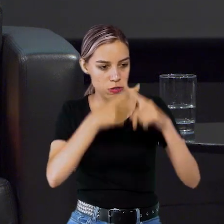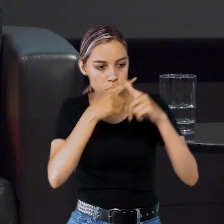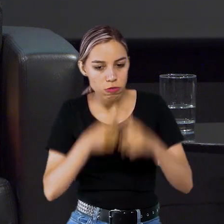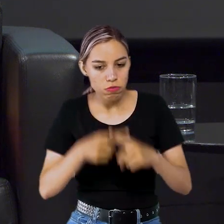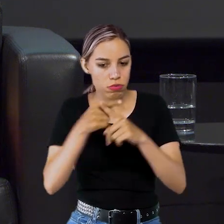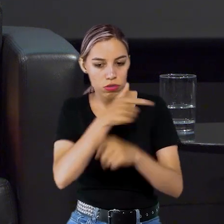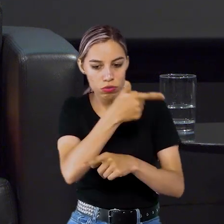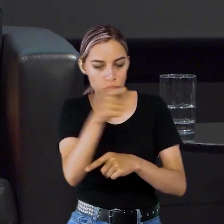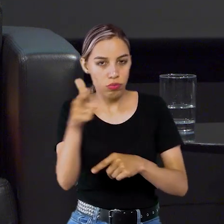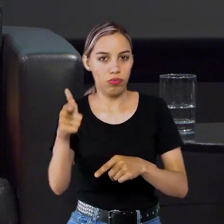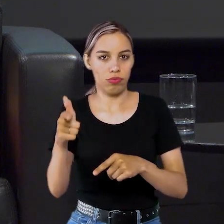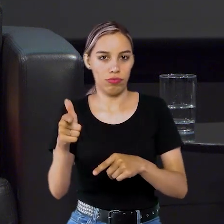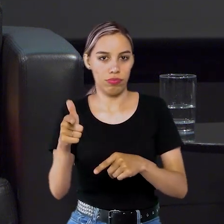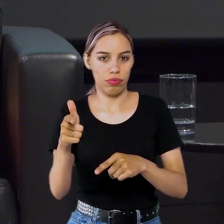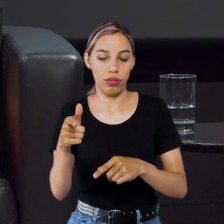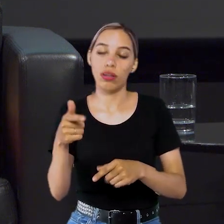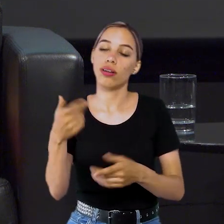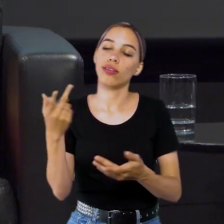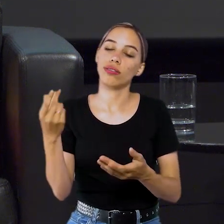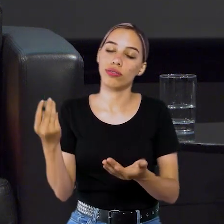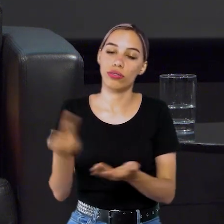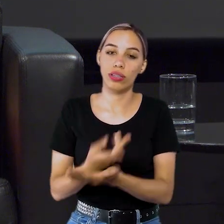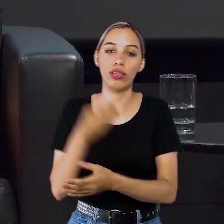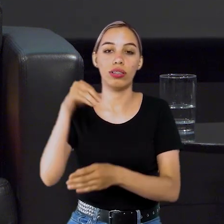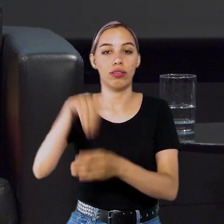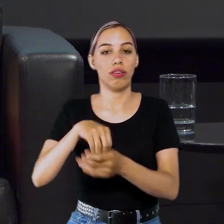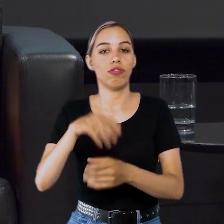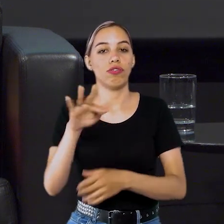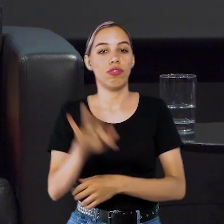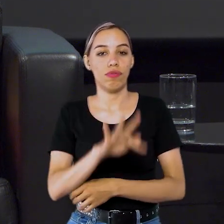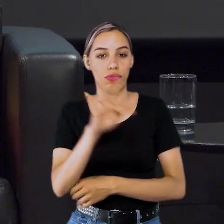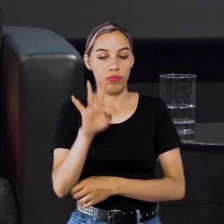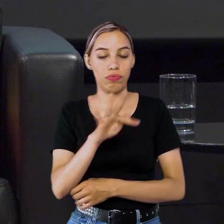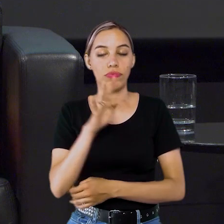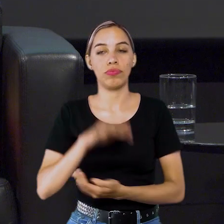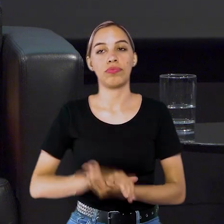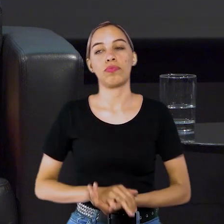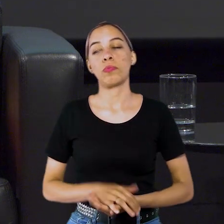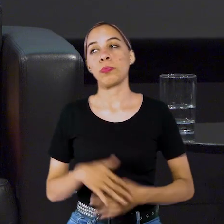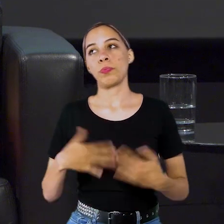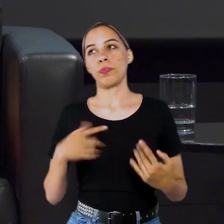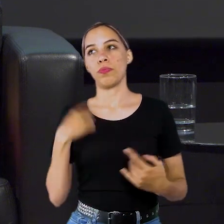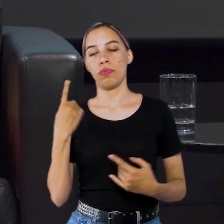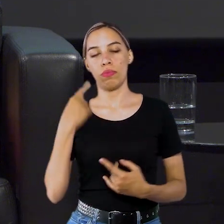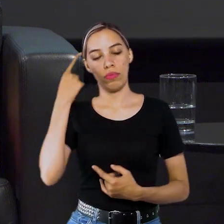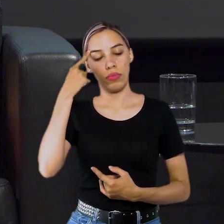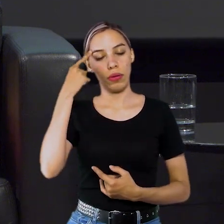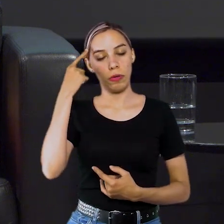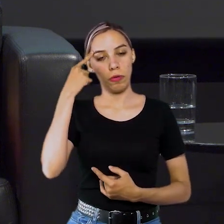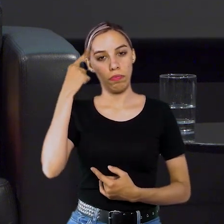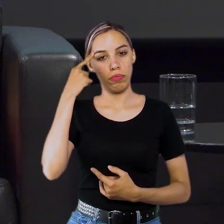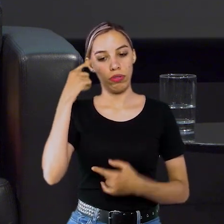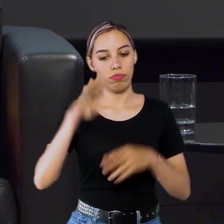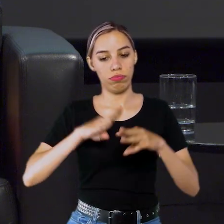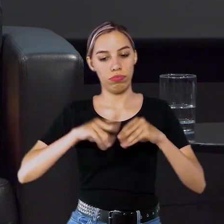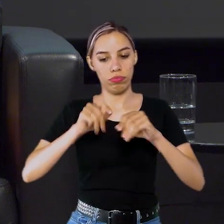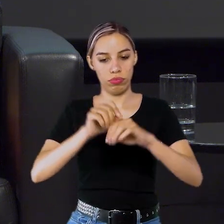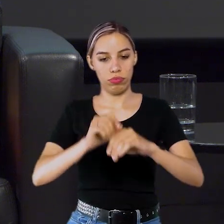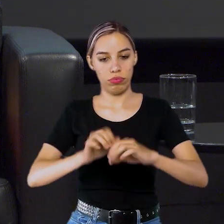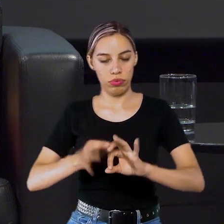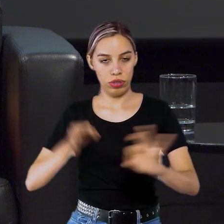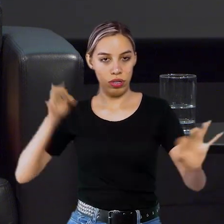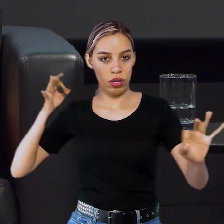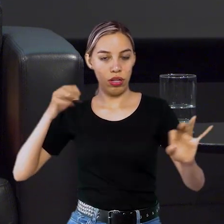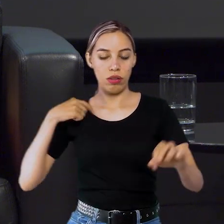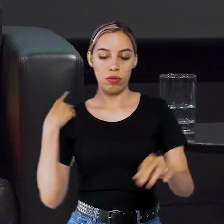acontece muitas vezes dentro das universidades, né? Então, quando a gente pensa em território, a gente está pensando em espírito